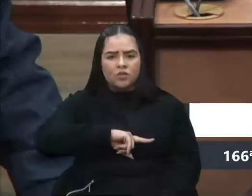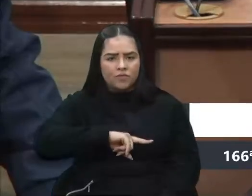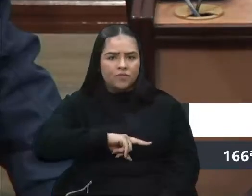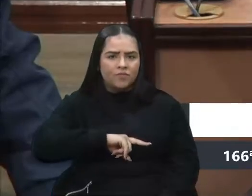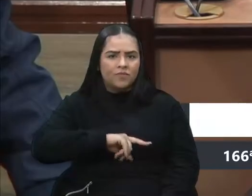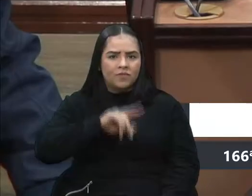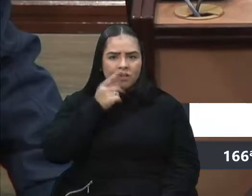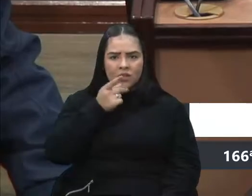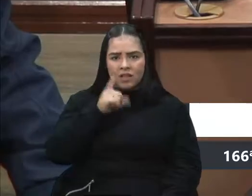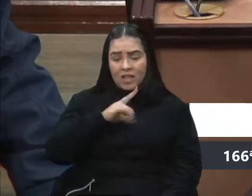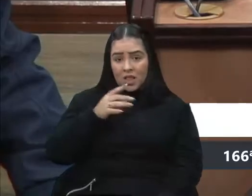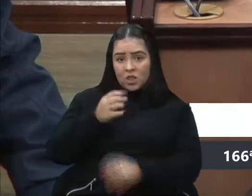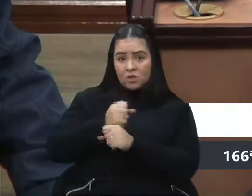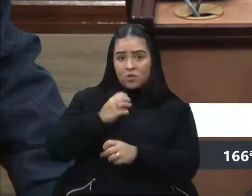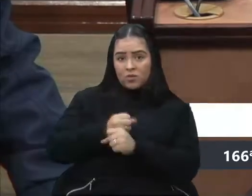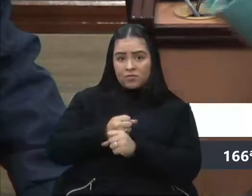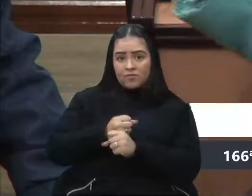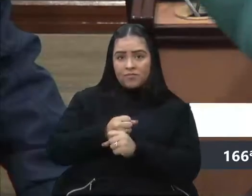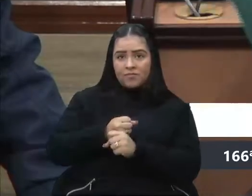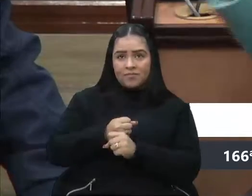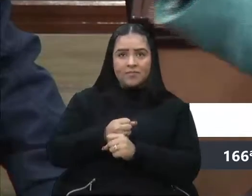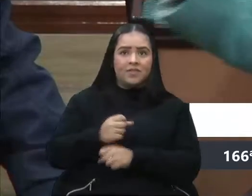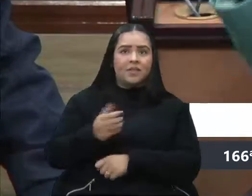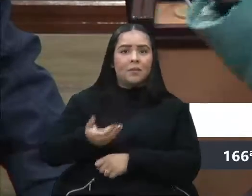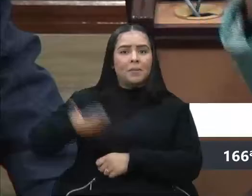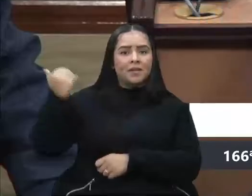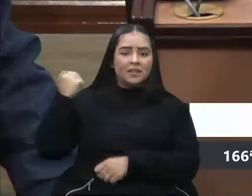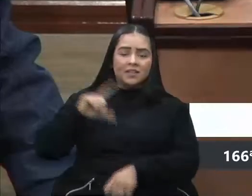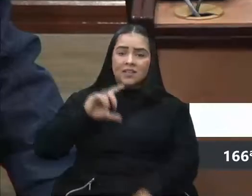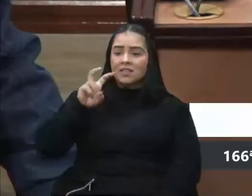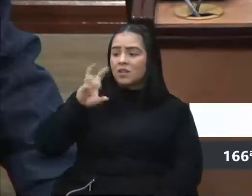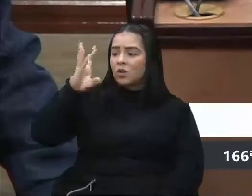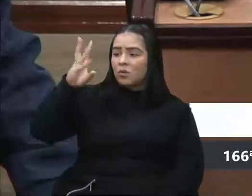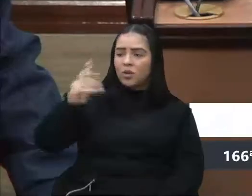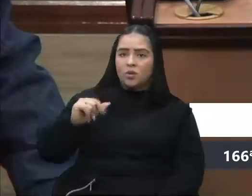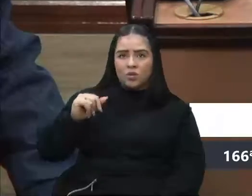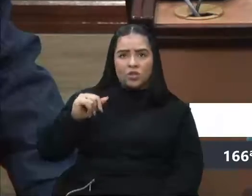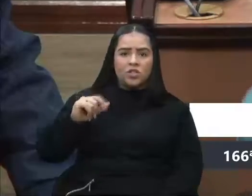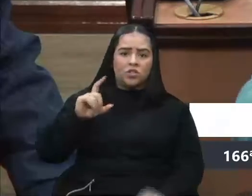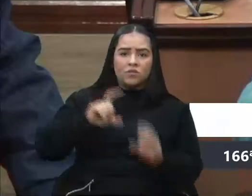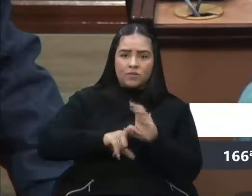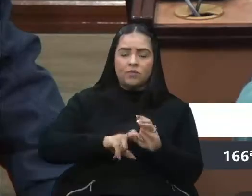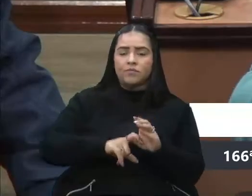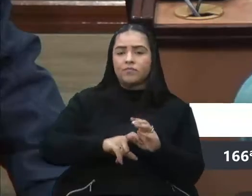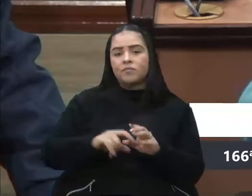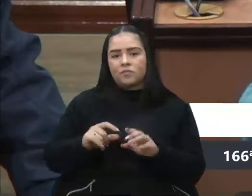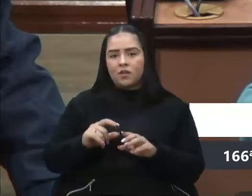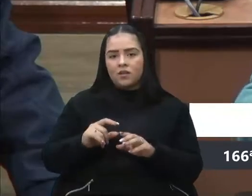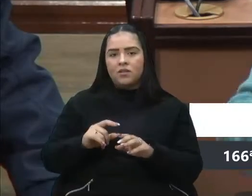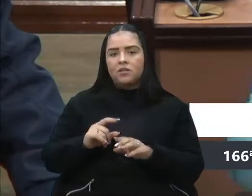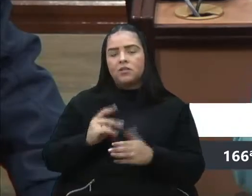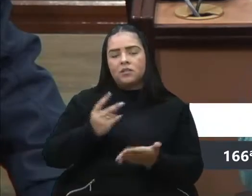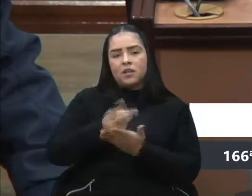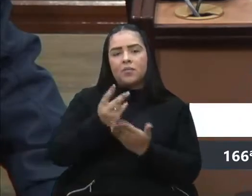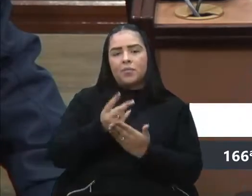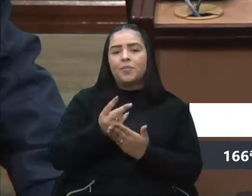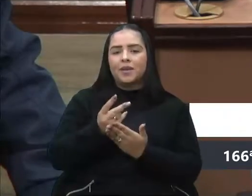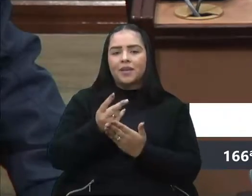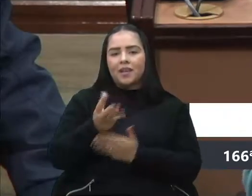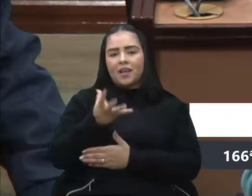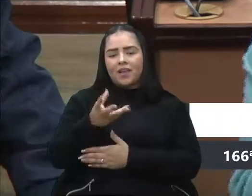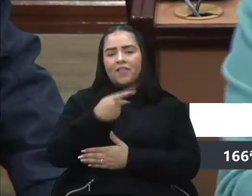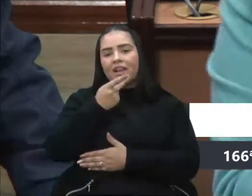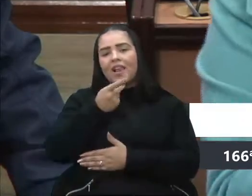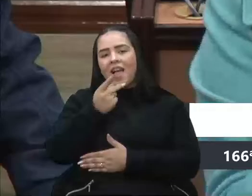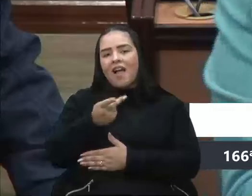tivemos lucro, e lá atrás tinha 5 milhões em dívidas do ECAD. Então, eu prefiro que a gente fale sempre a verdade, que a gente construa com